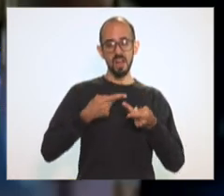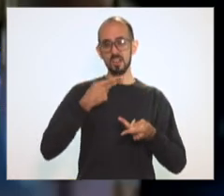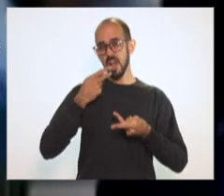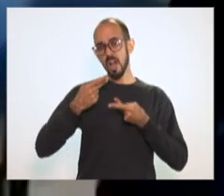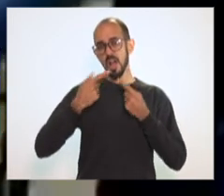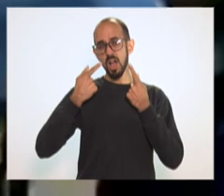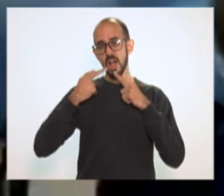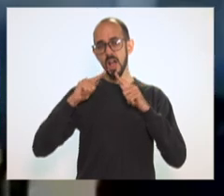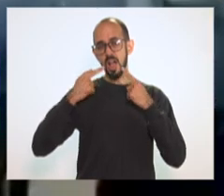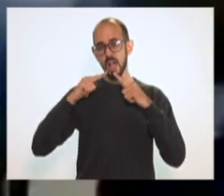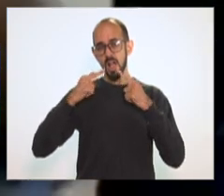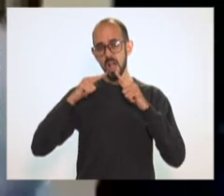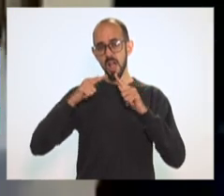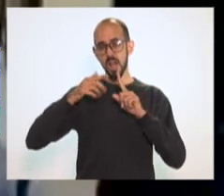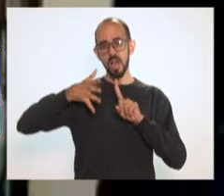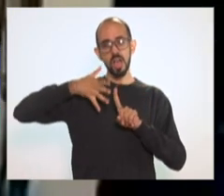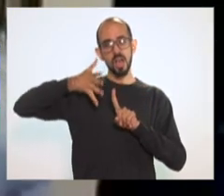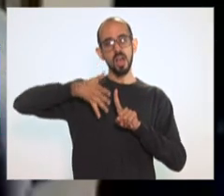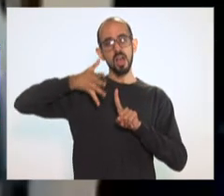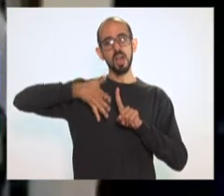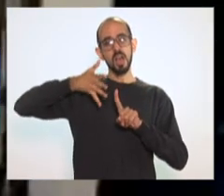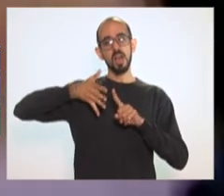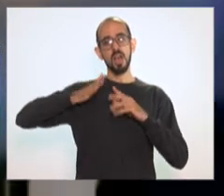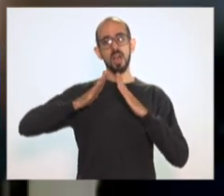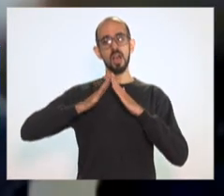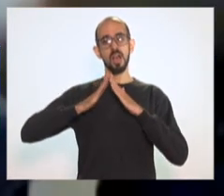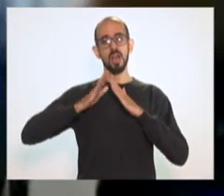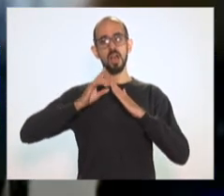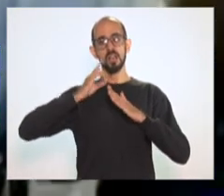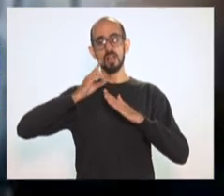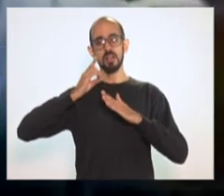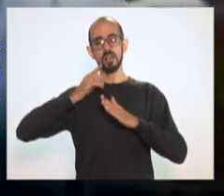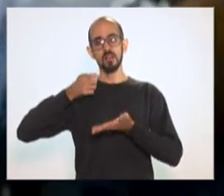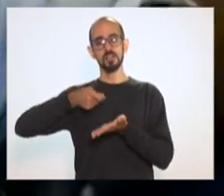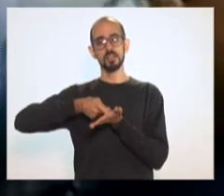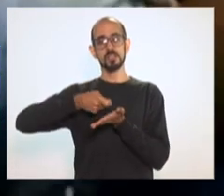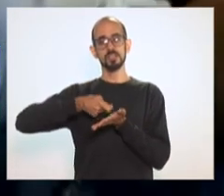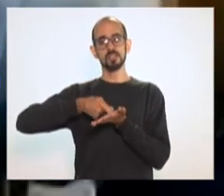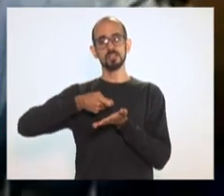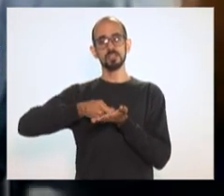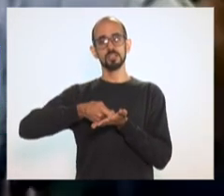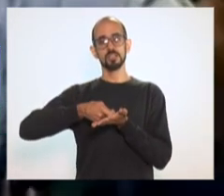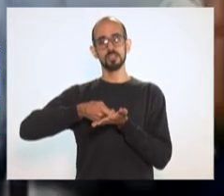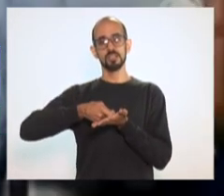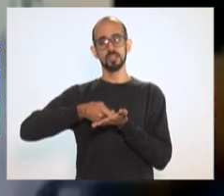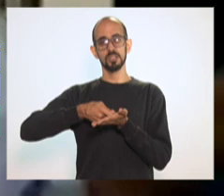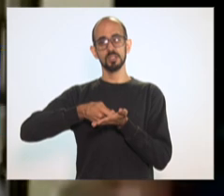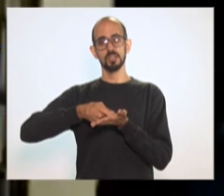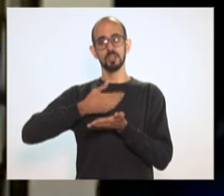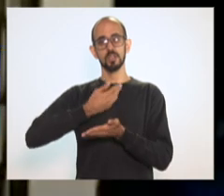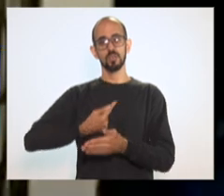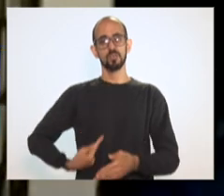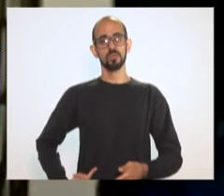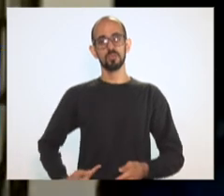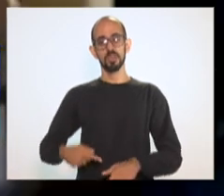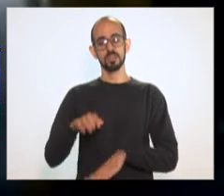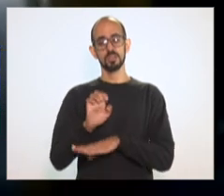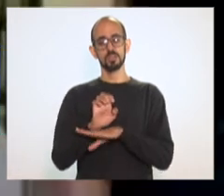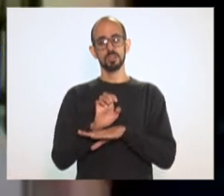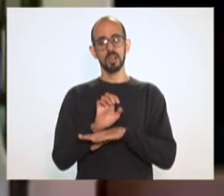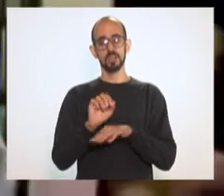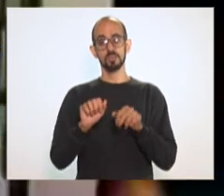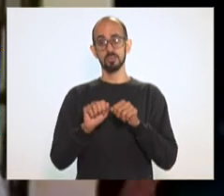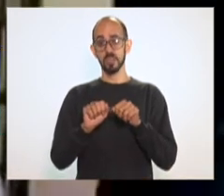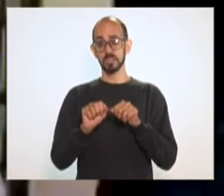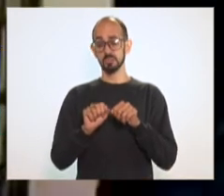ocupa a tribuna da assembleia para exigir que o governo do estado tome providências em relação a isso e